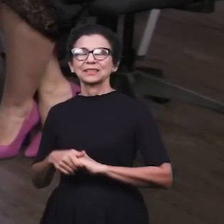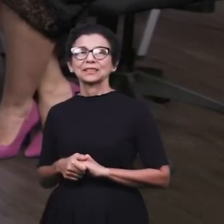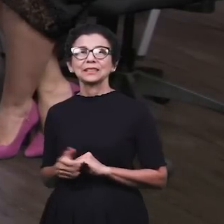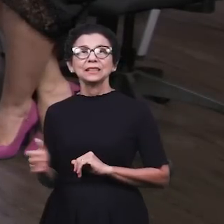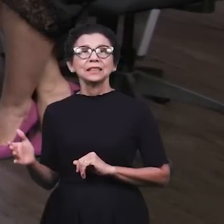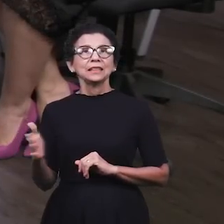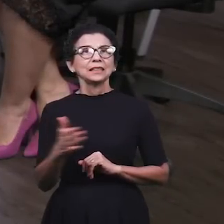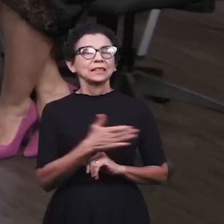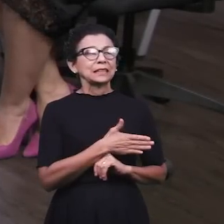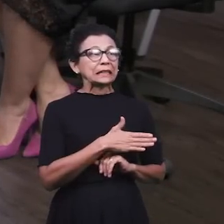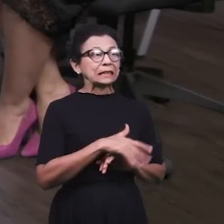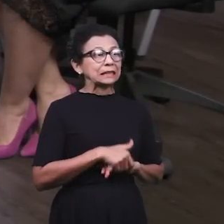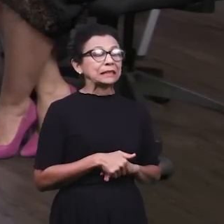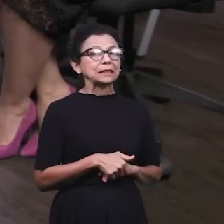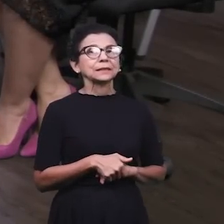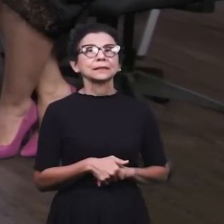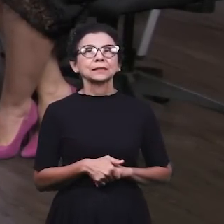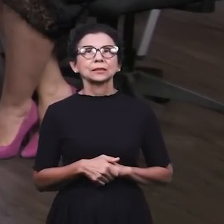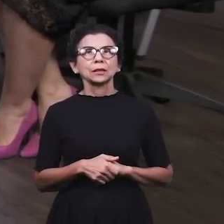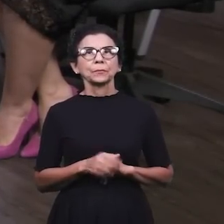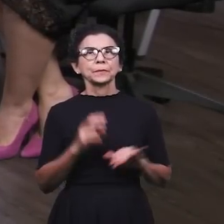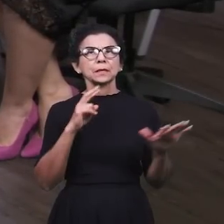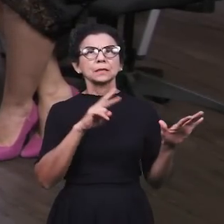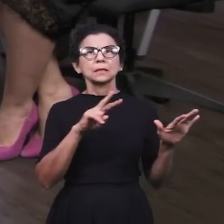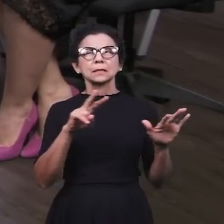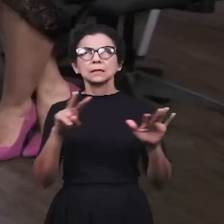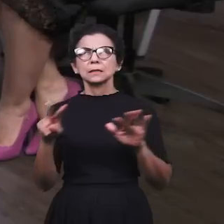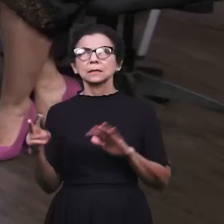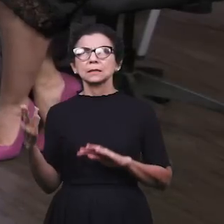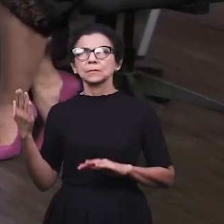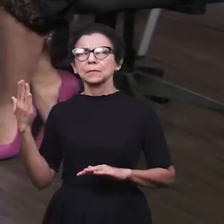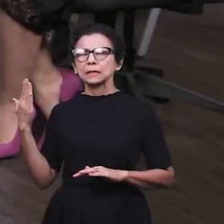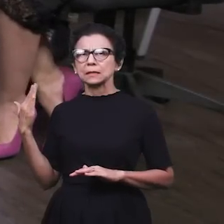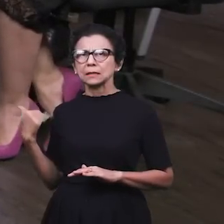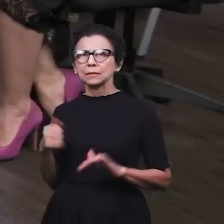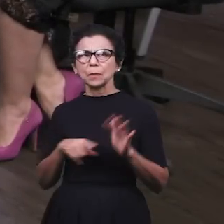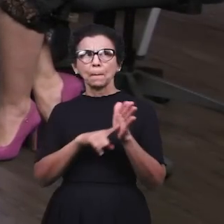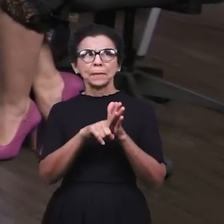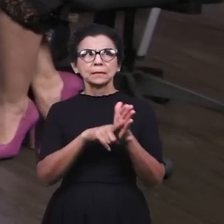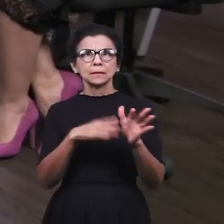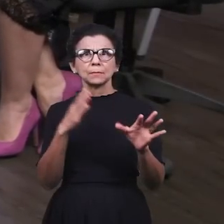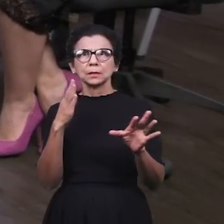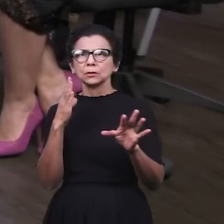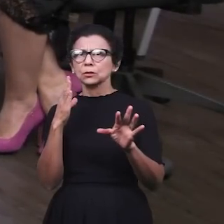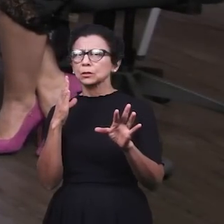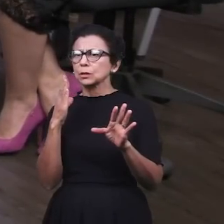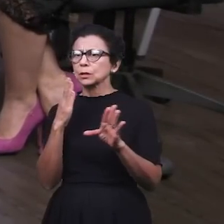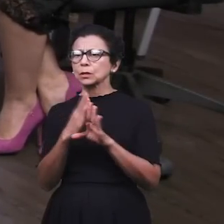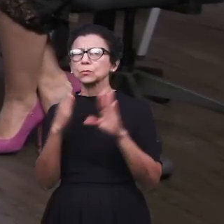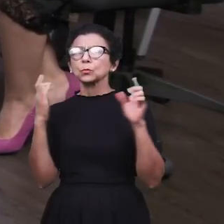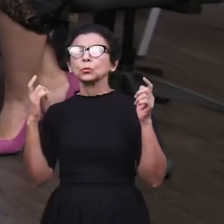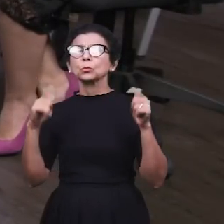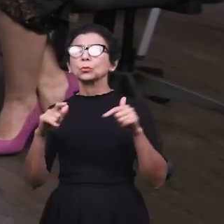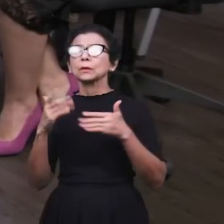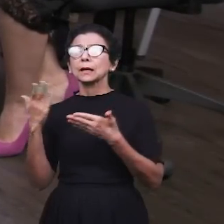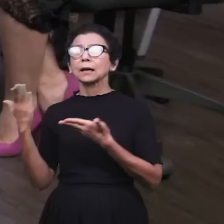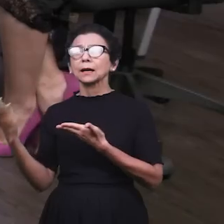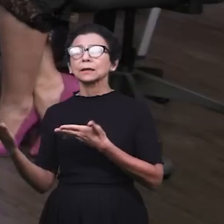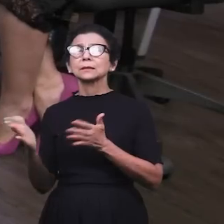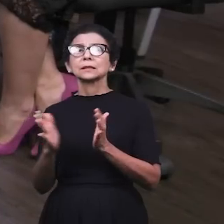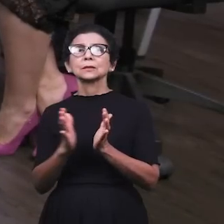para o Google Maps para descobrir onde é que essa turma é. Então me fala aí, eles são de onde? Eles são, pastor Josias, de Bom Jesus do Norte,